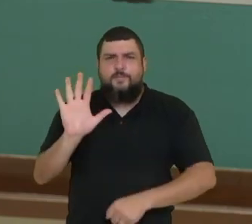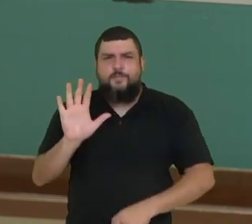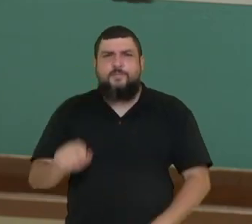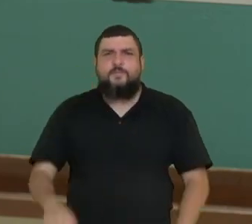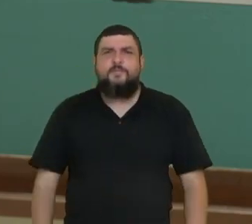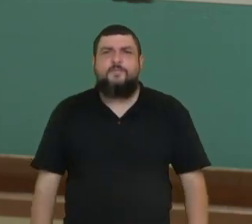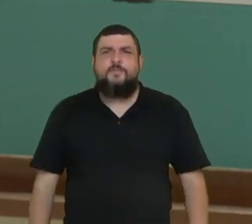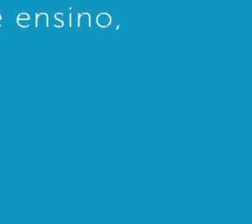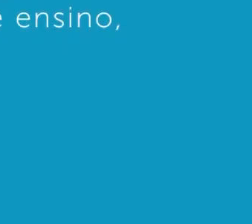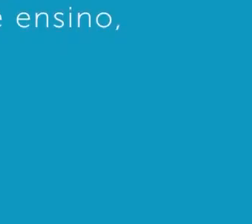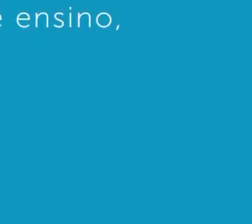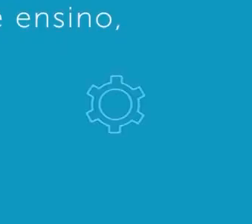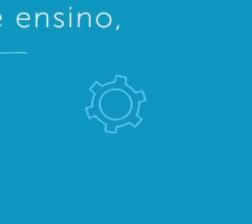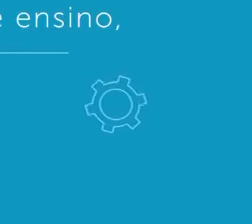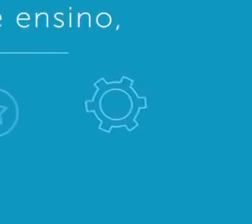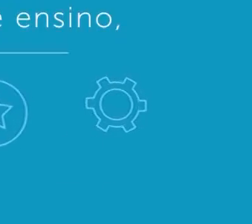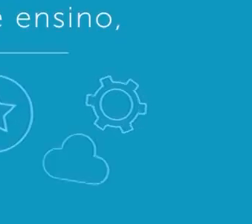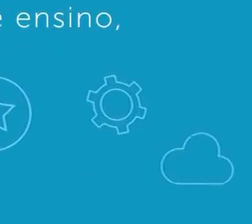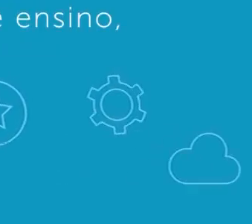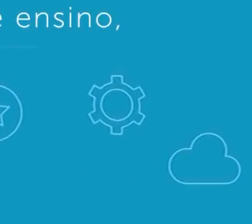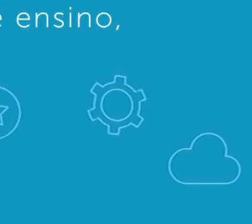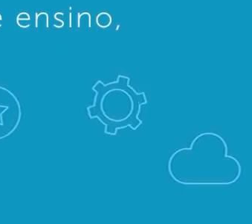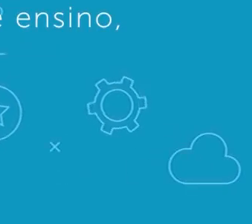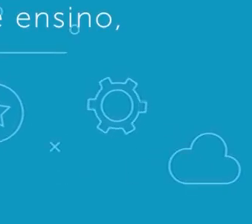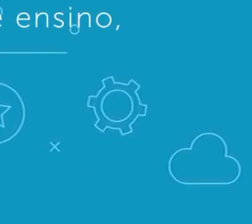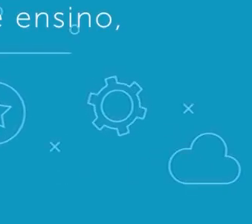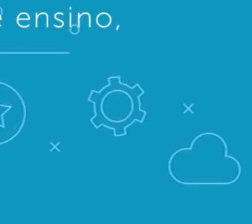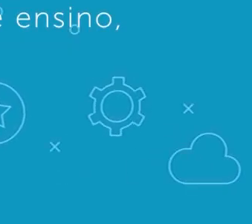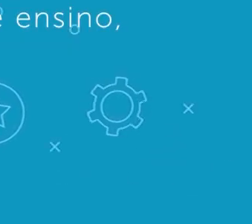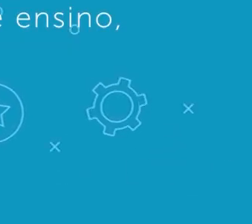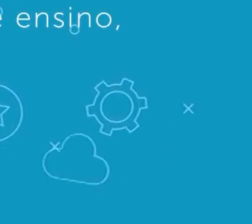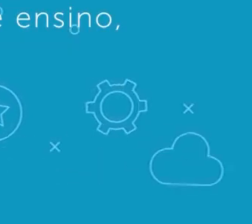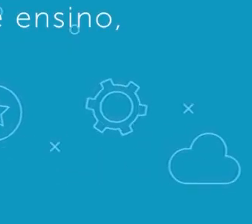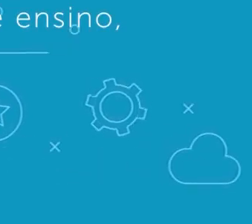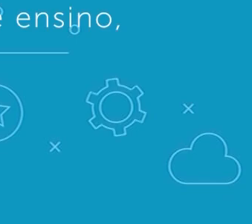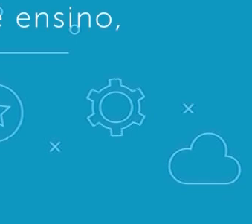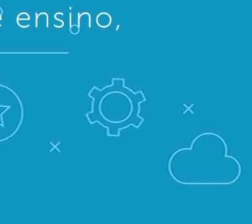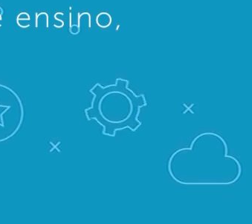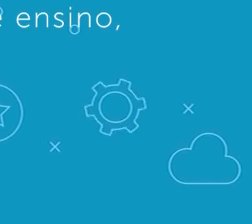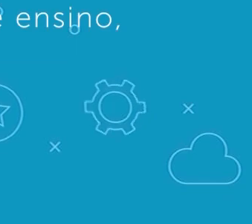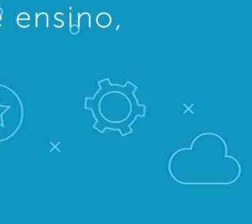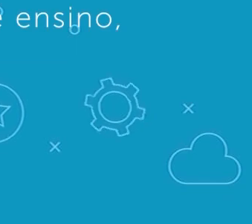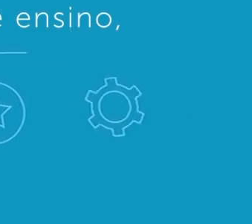mais!